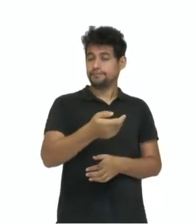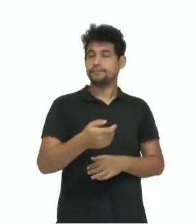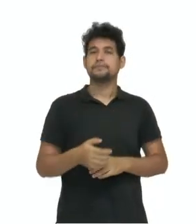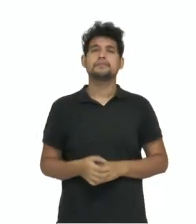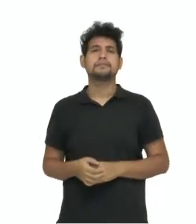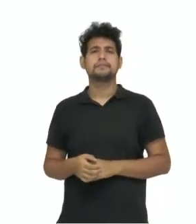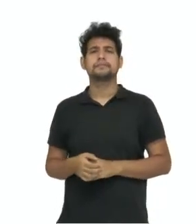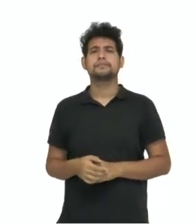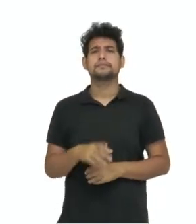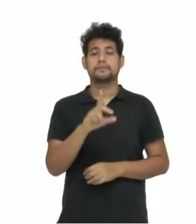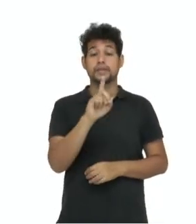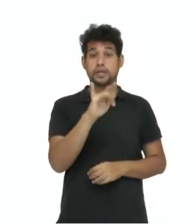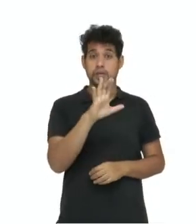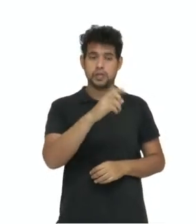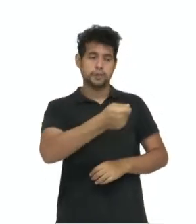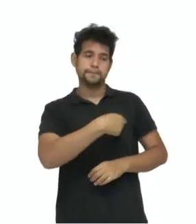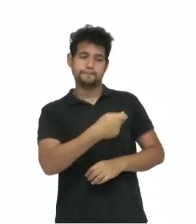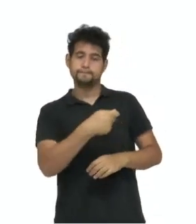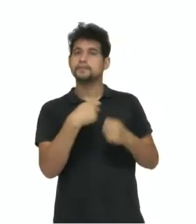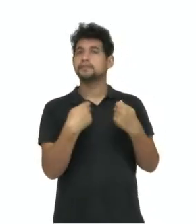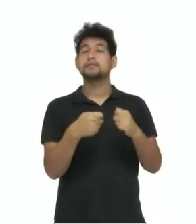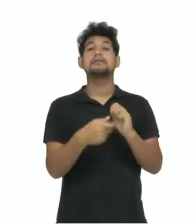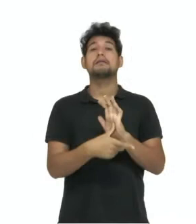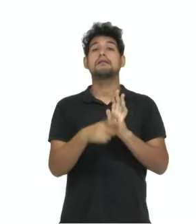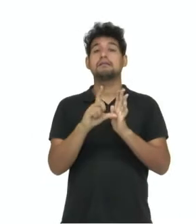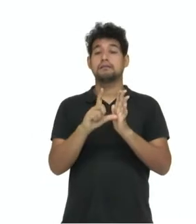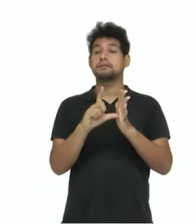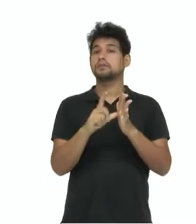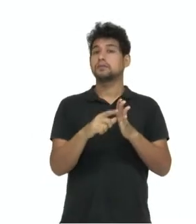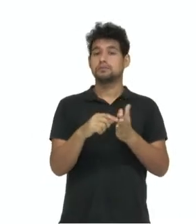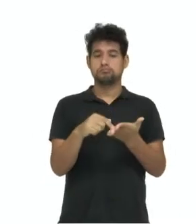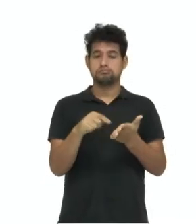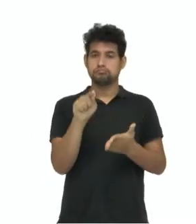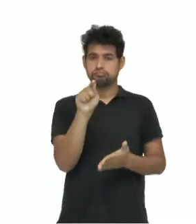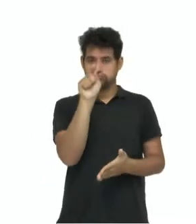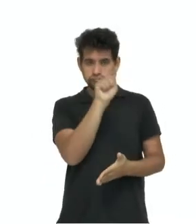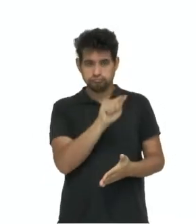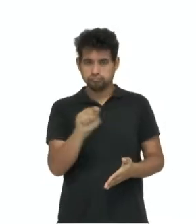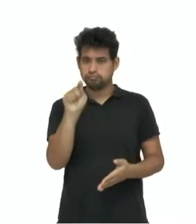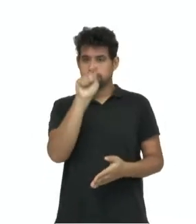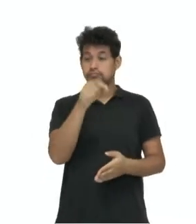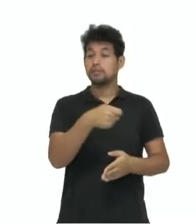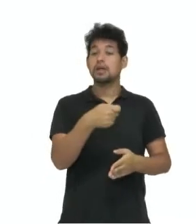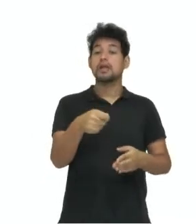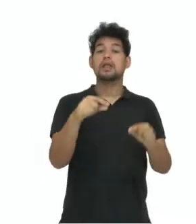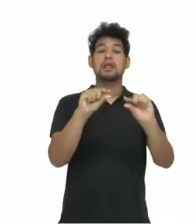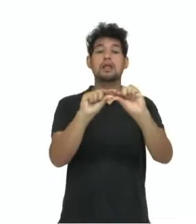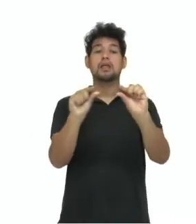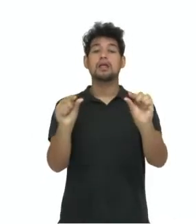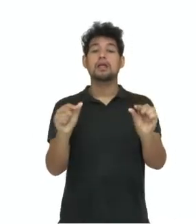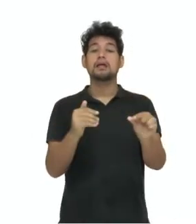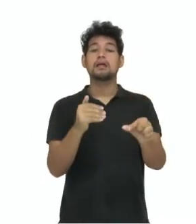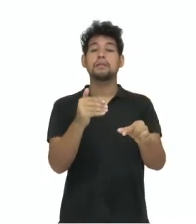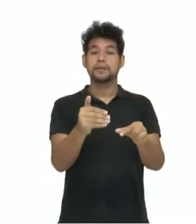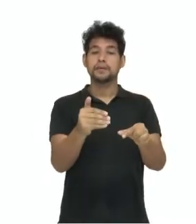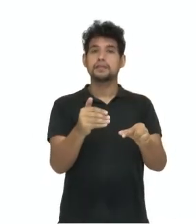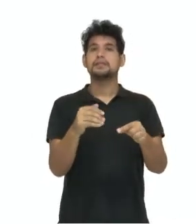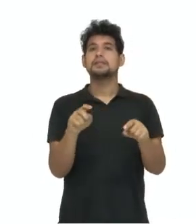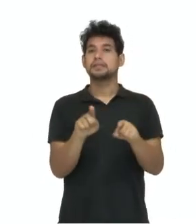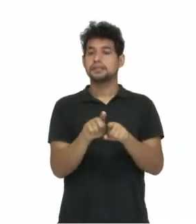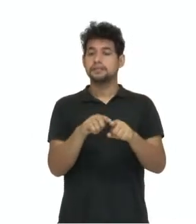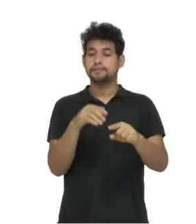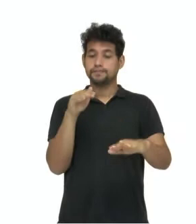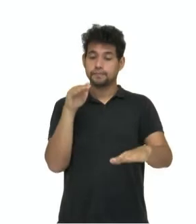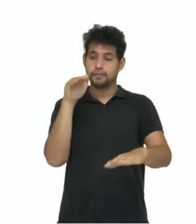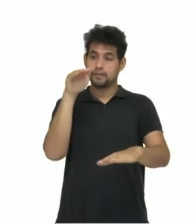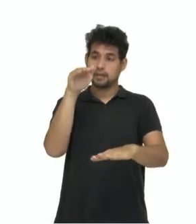O disco deve ser arremessado de antes do limite do círculo e cair na área delimitada. Caso o primeiro toque do disco no solo